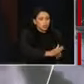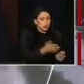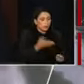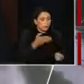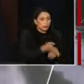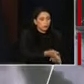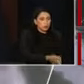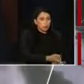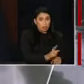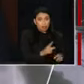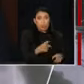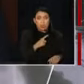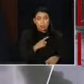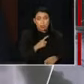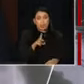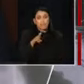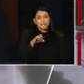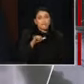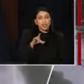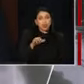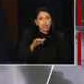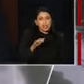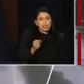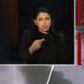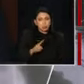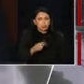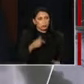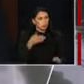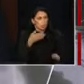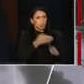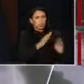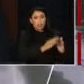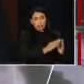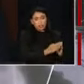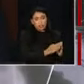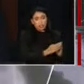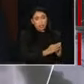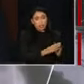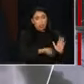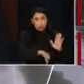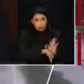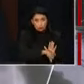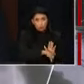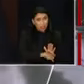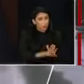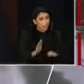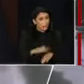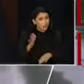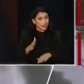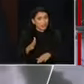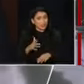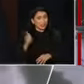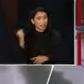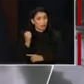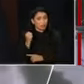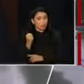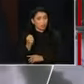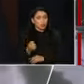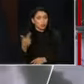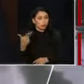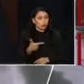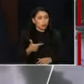de violação de domicílio, crime mais grave do que o dano, porque a finalidade do agente não